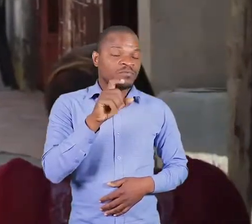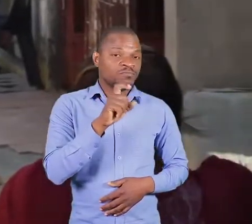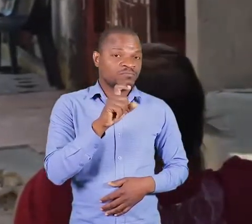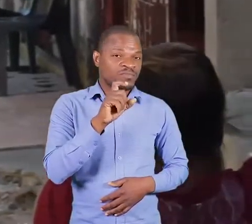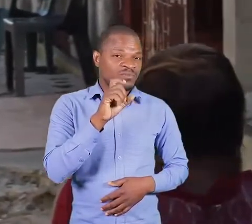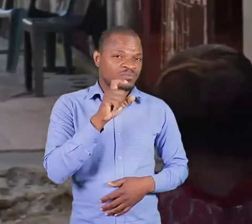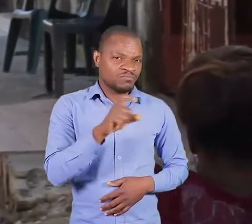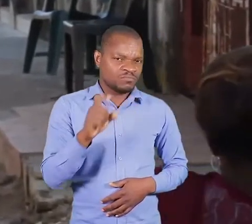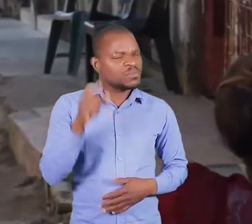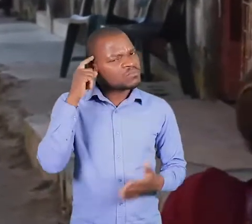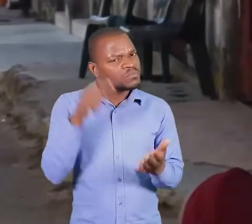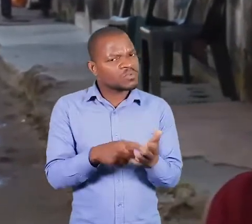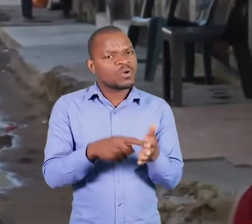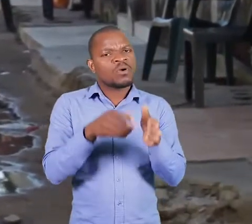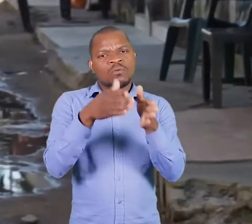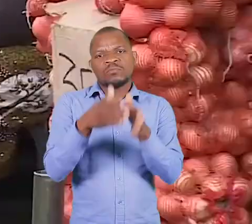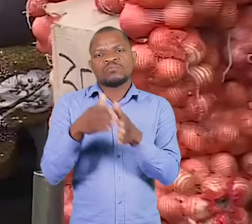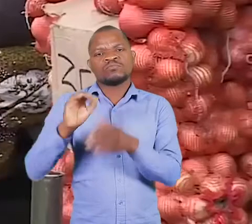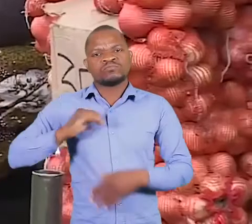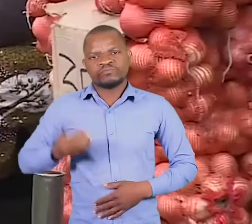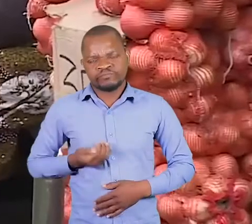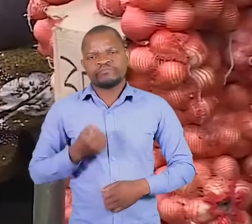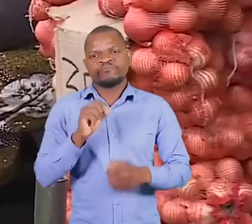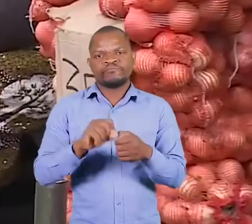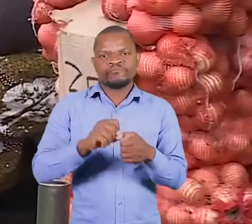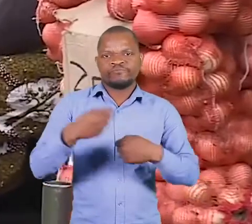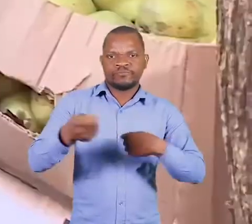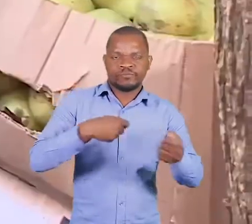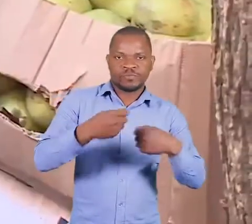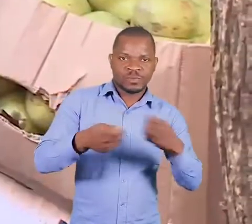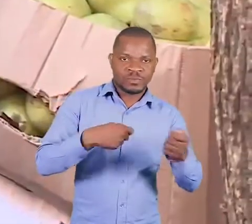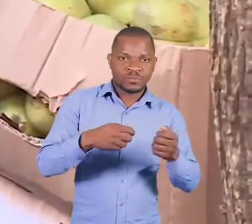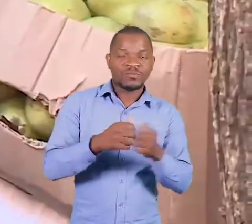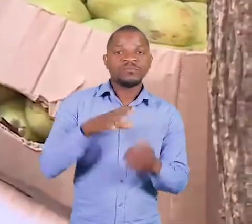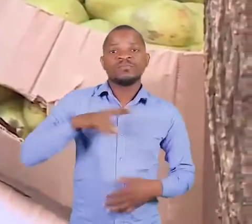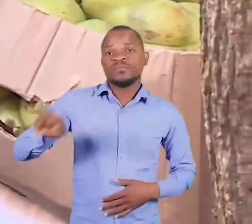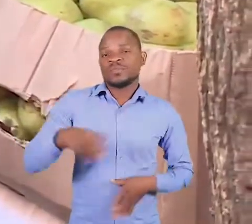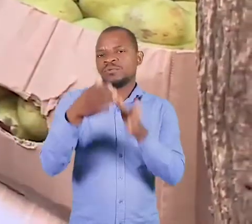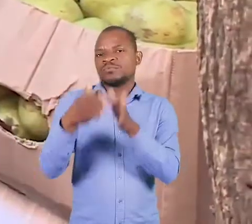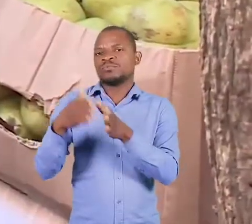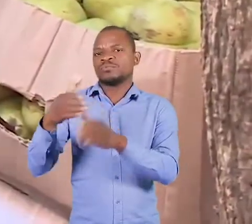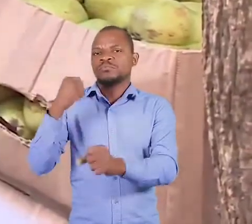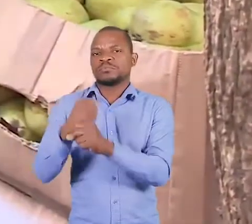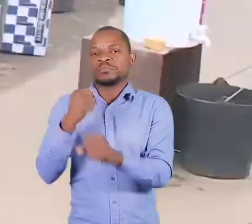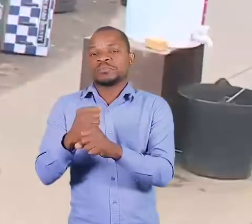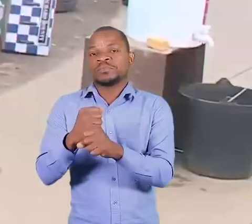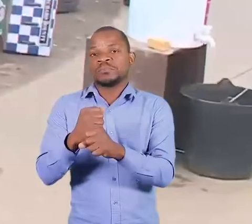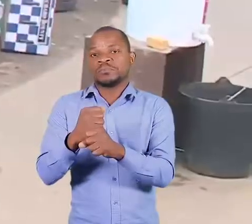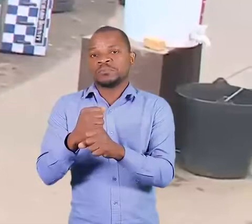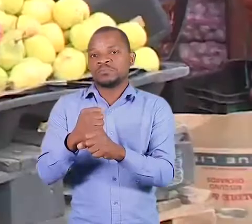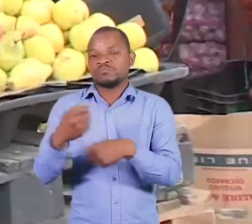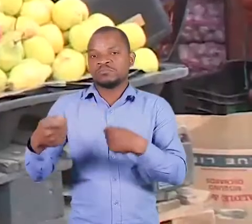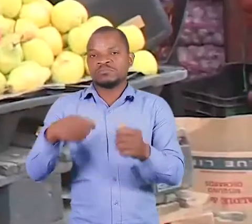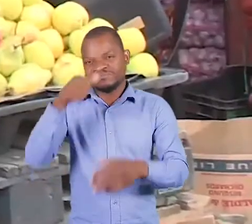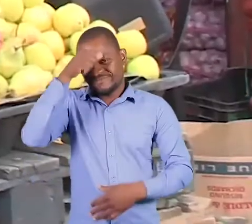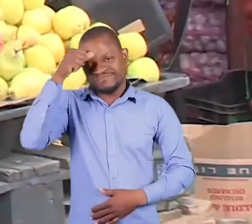existem outras que não têm esta oportunidade de trabalhar no mercado. Um dos motivos está ligado à norma social que diz que a minha mulher não